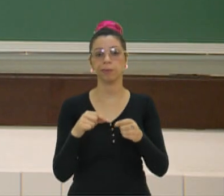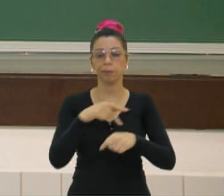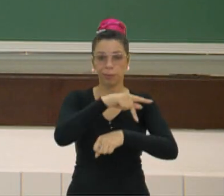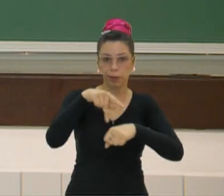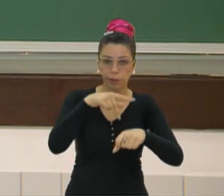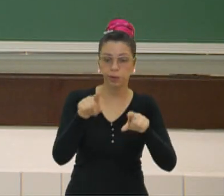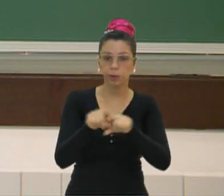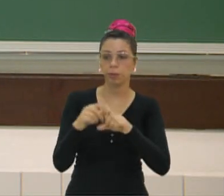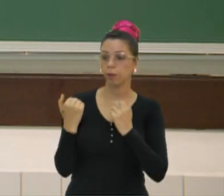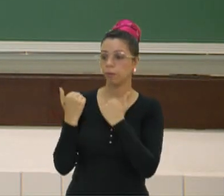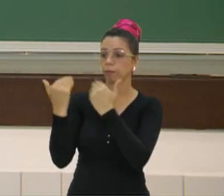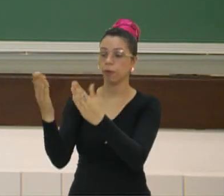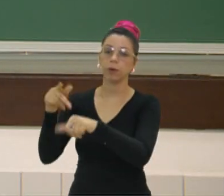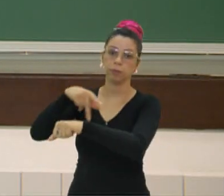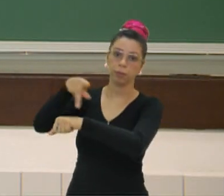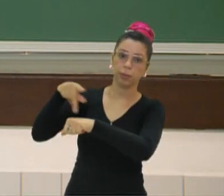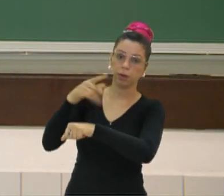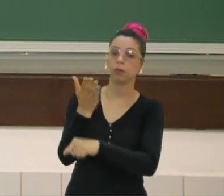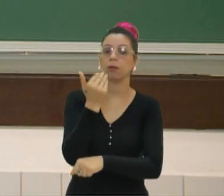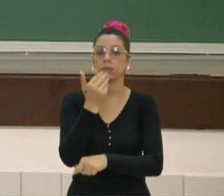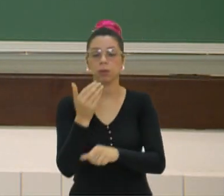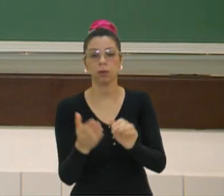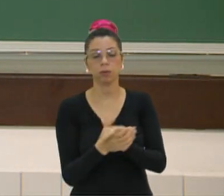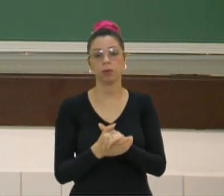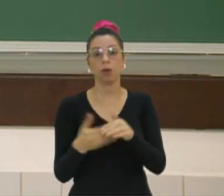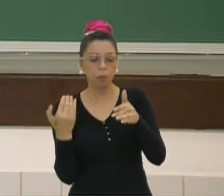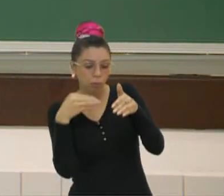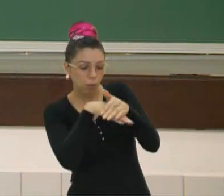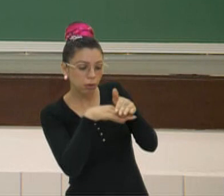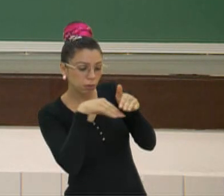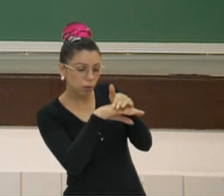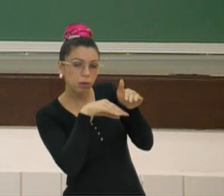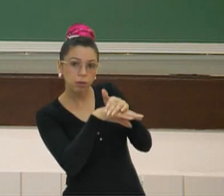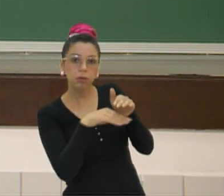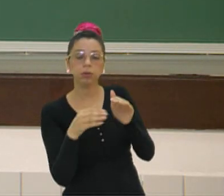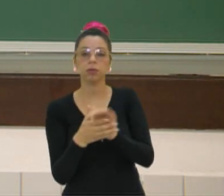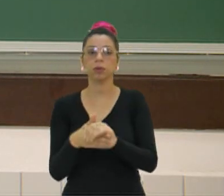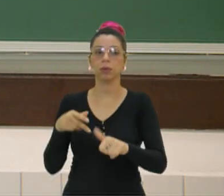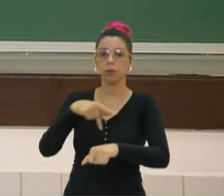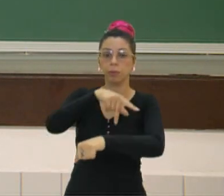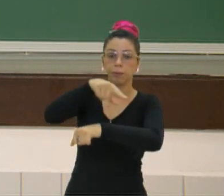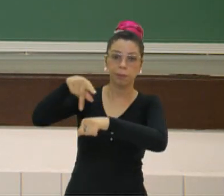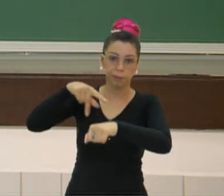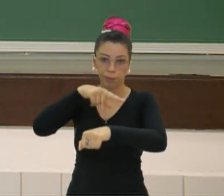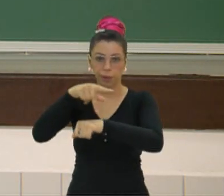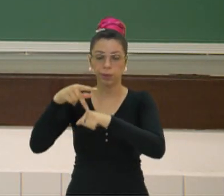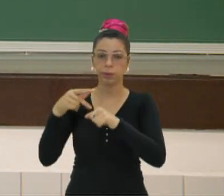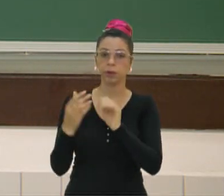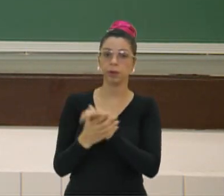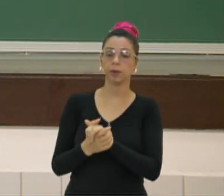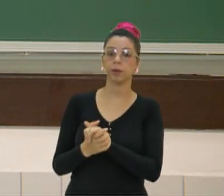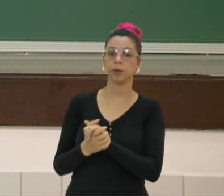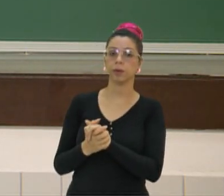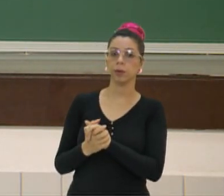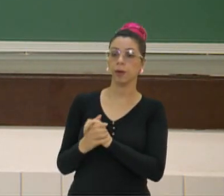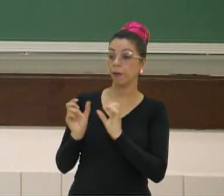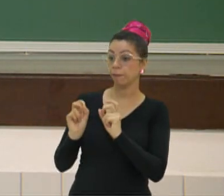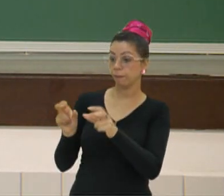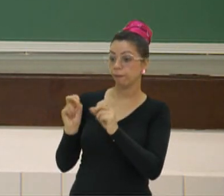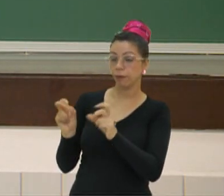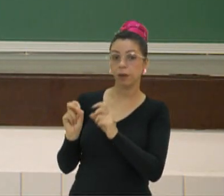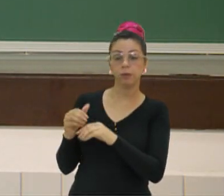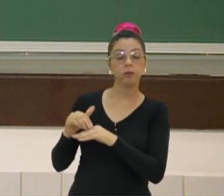alimentos. Superávit, então, é uma reserva. O país exporta mais do que importa,